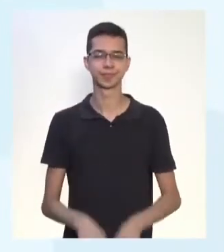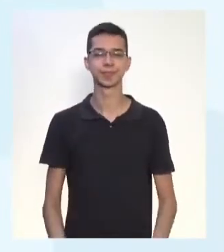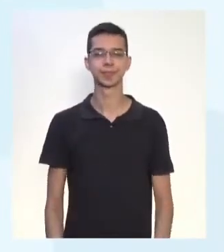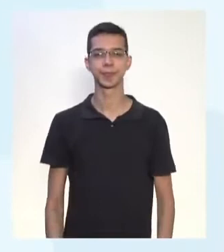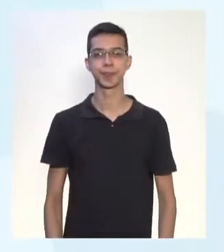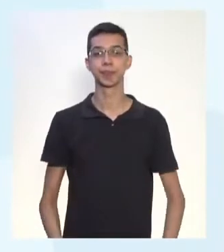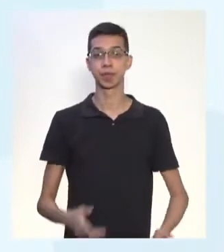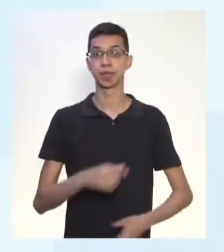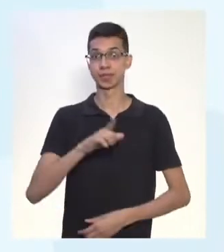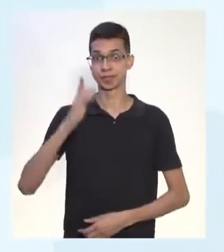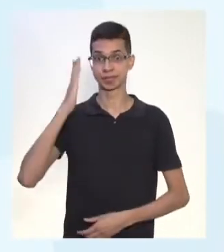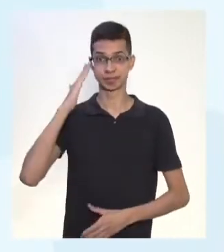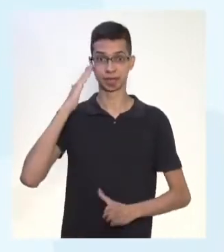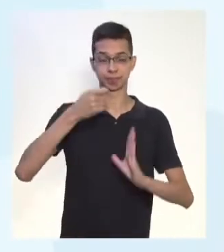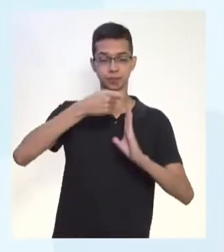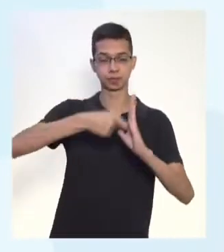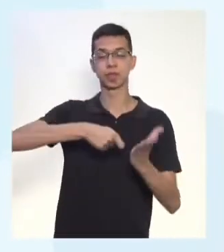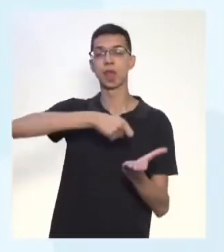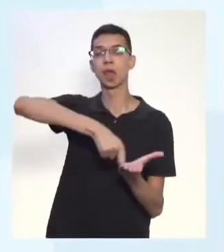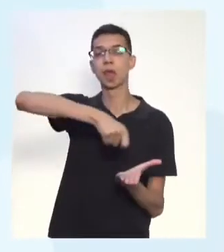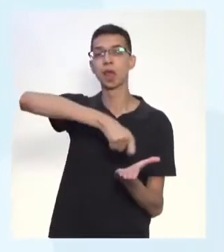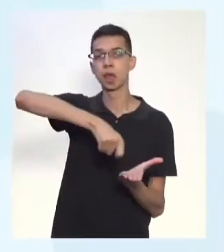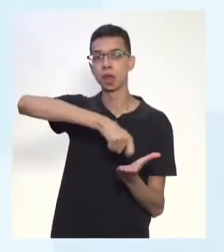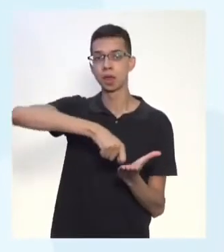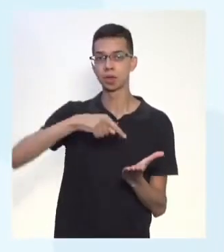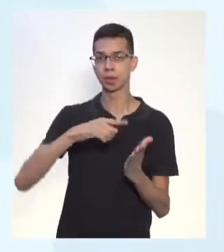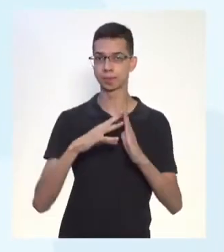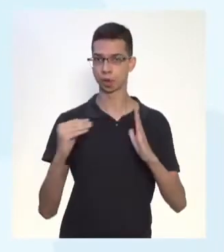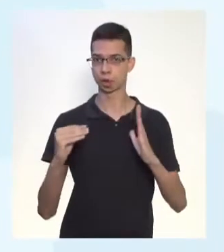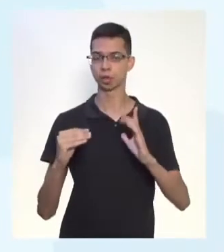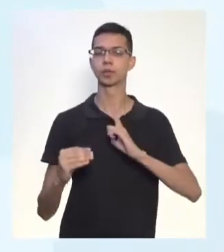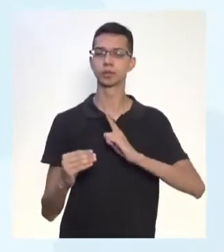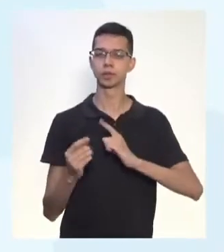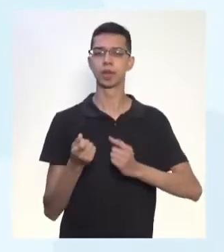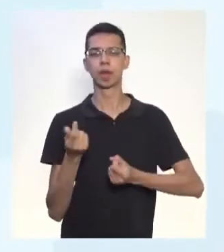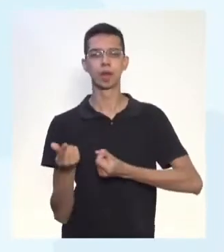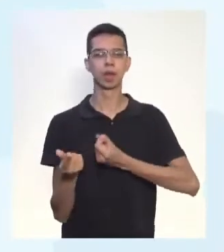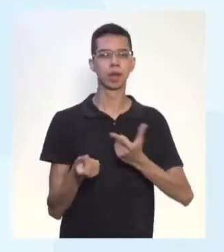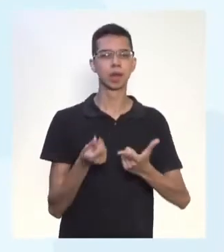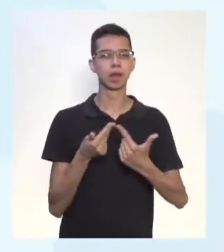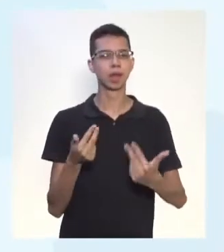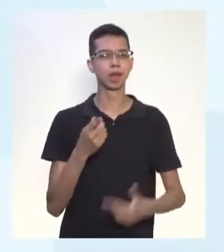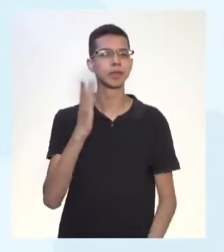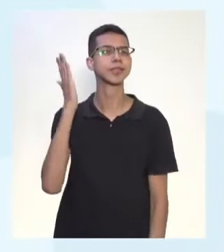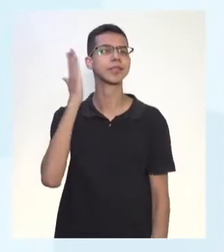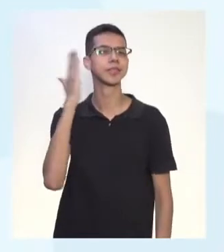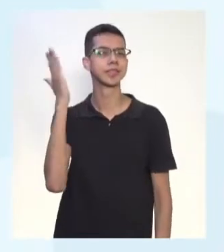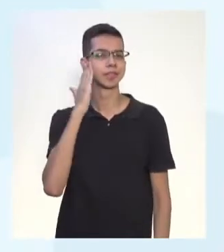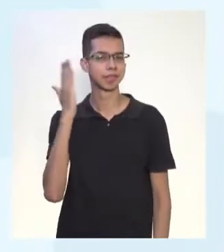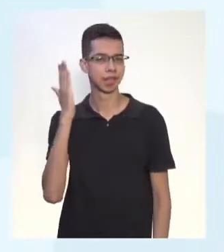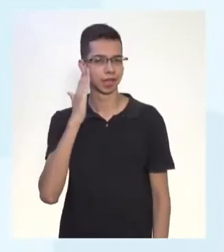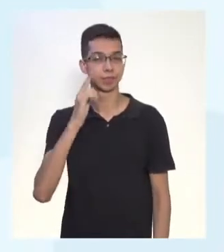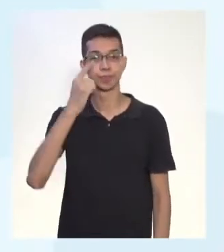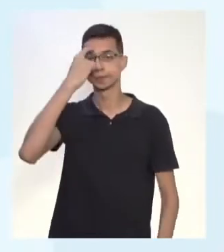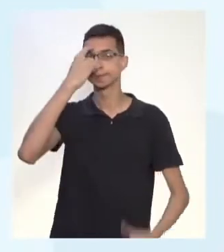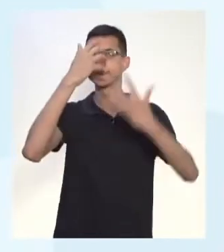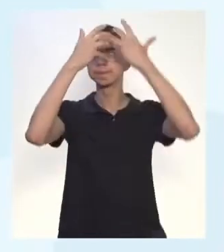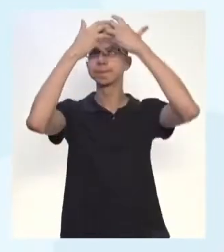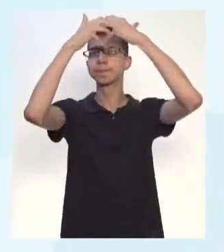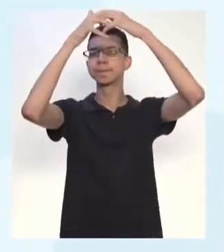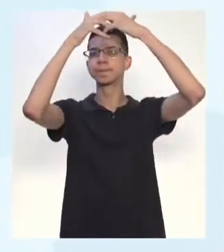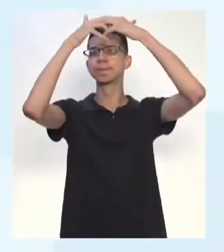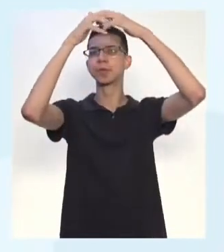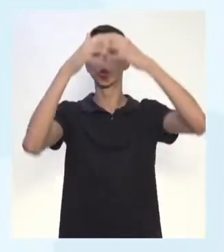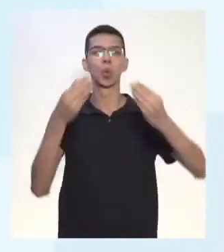parte escrita, nós temos aí alguns sinais que vão dar ideia de